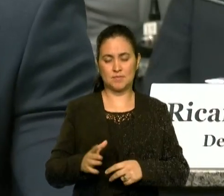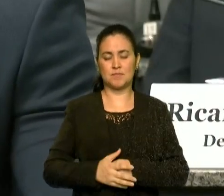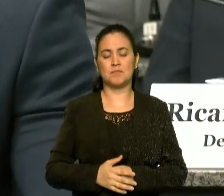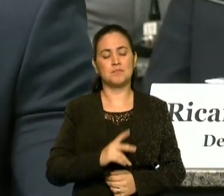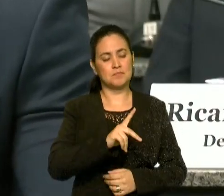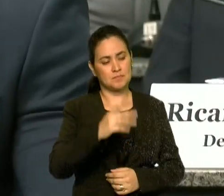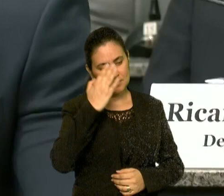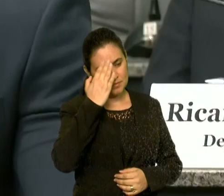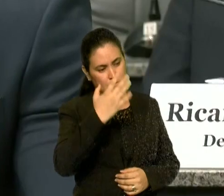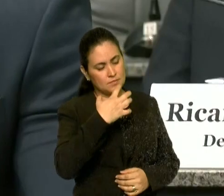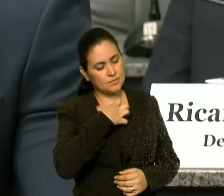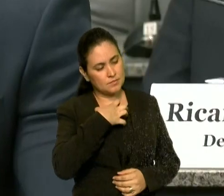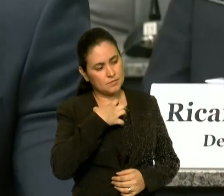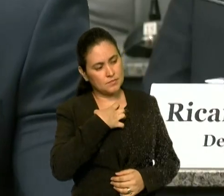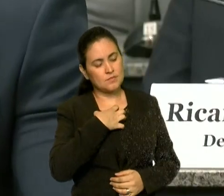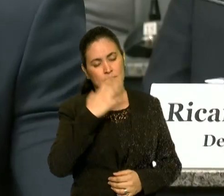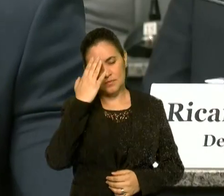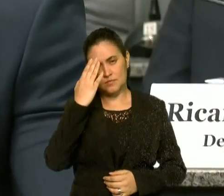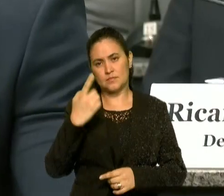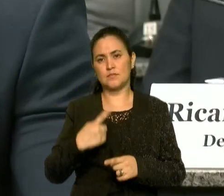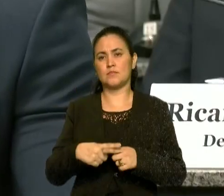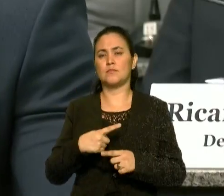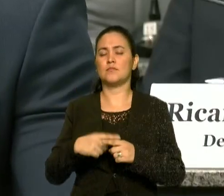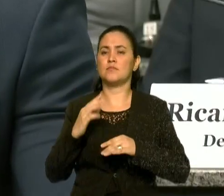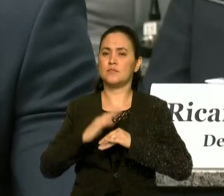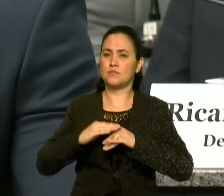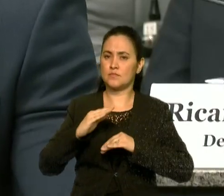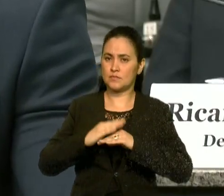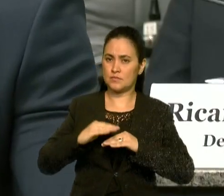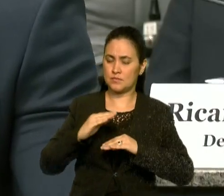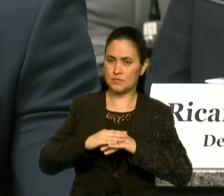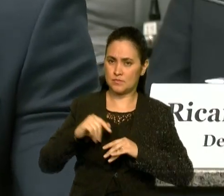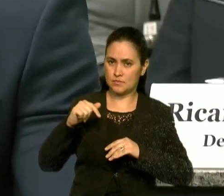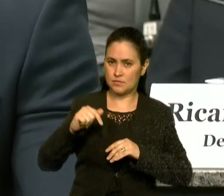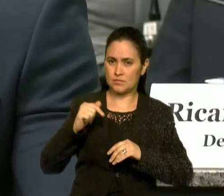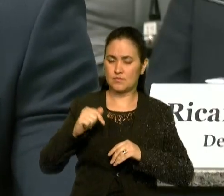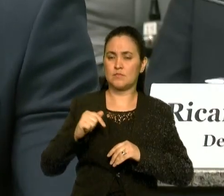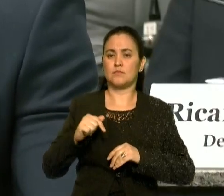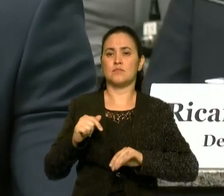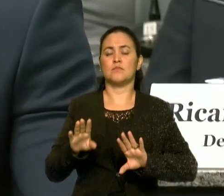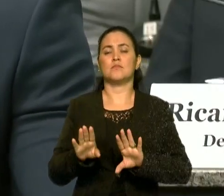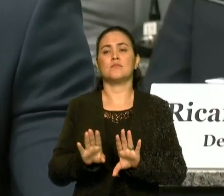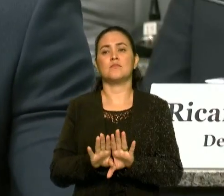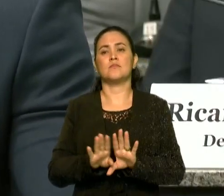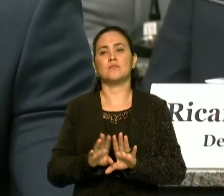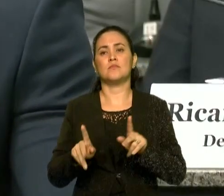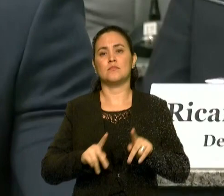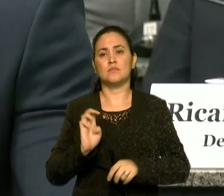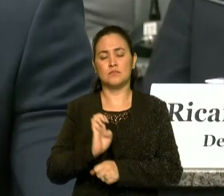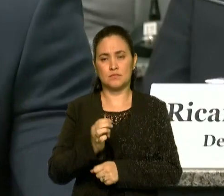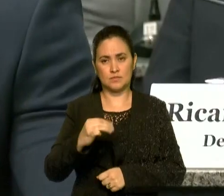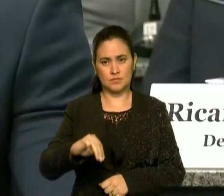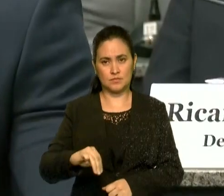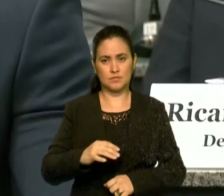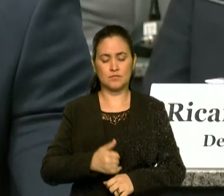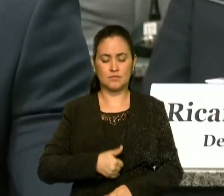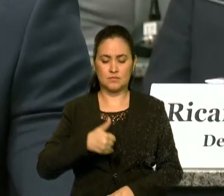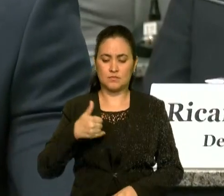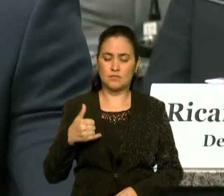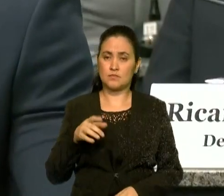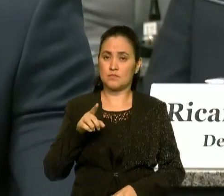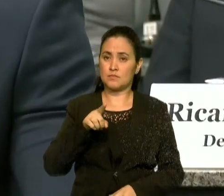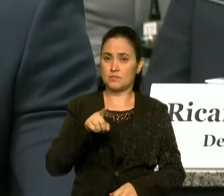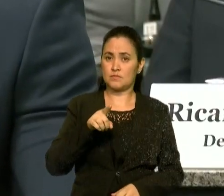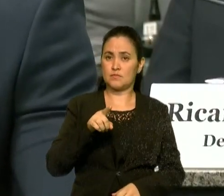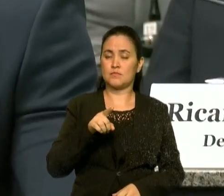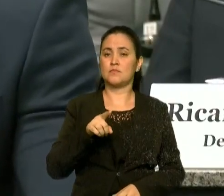sensibilidade, obrigado pelo seu carinho com esse parlamento e, acima de tudo, com a população desse estado do Maranhão. Muito nos orgulha de ter você na frente